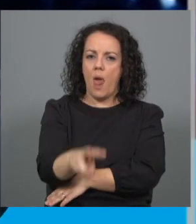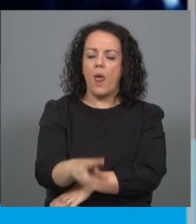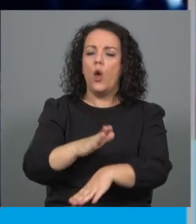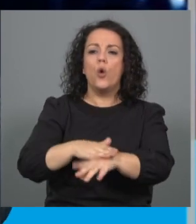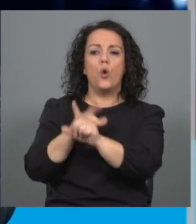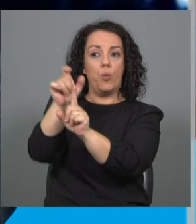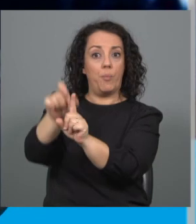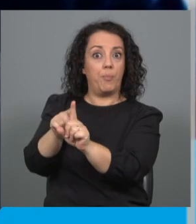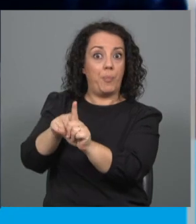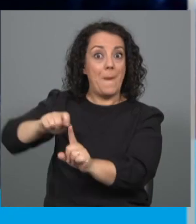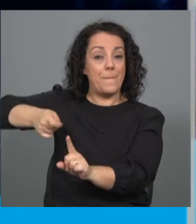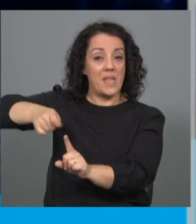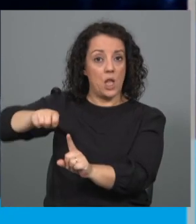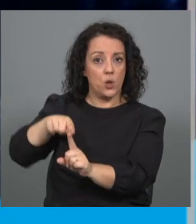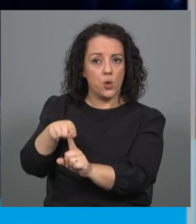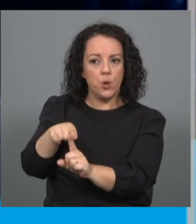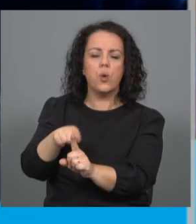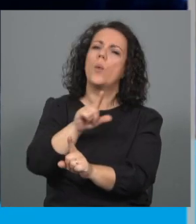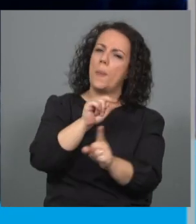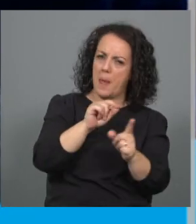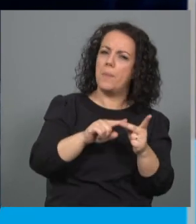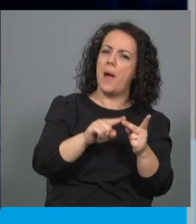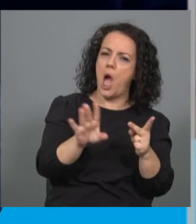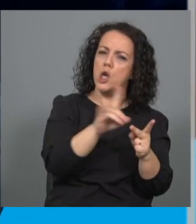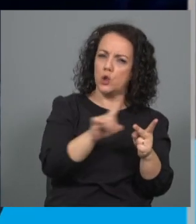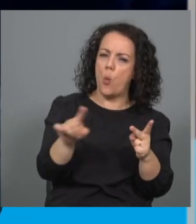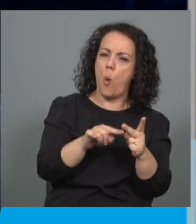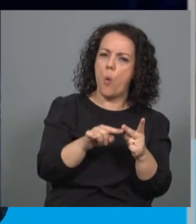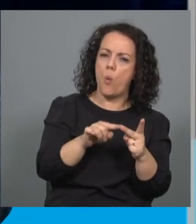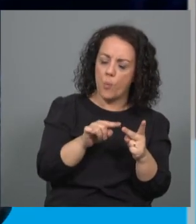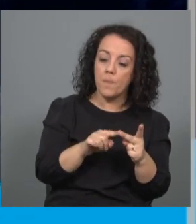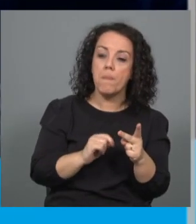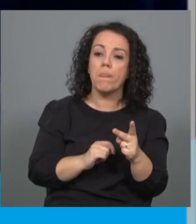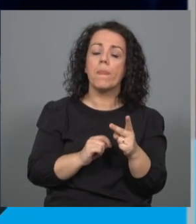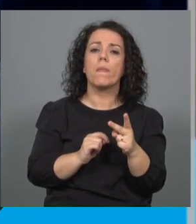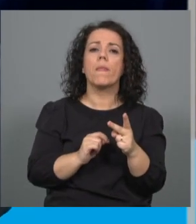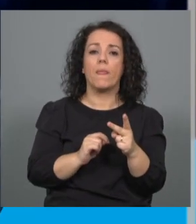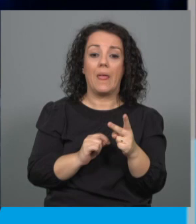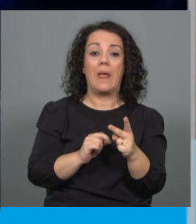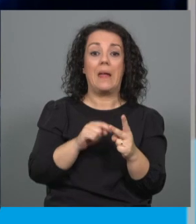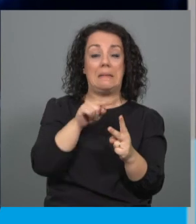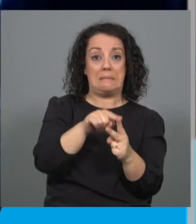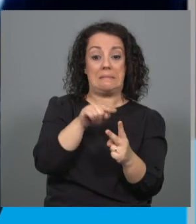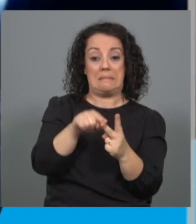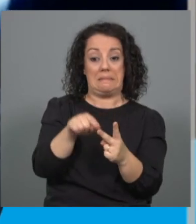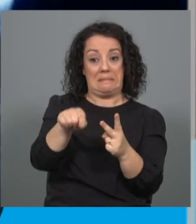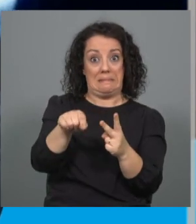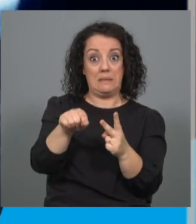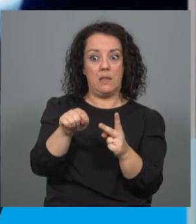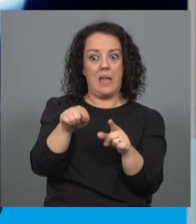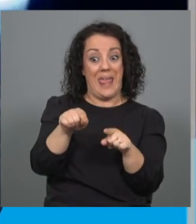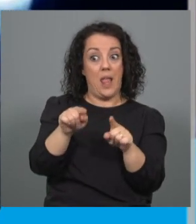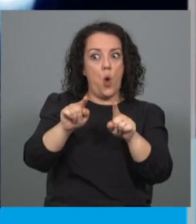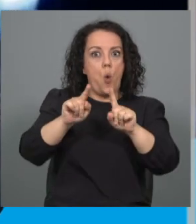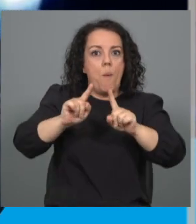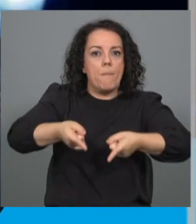Pedro e de João também. E é em determinado momento, e é a partir de facto deste momento, que nós vamos